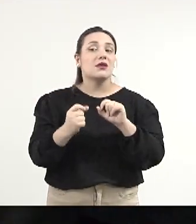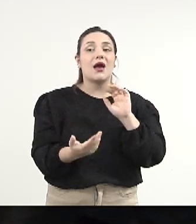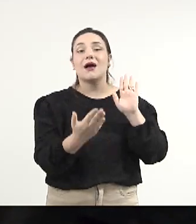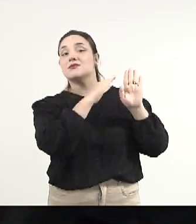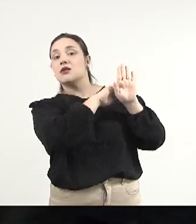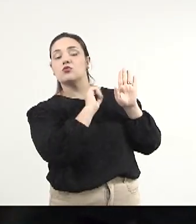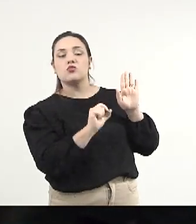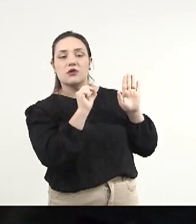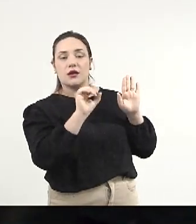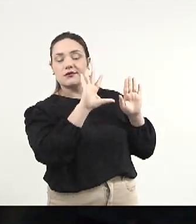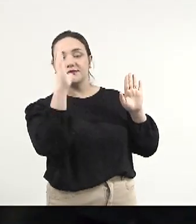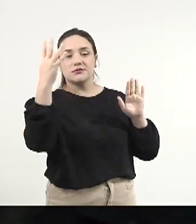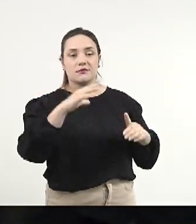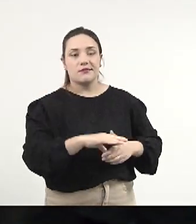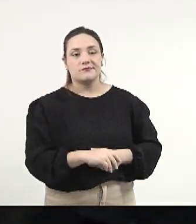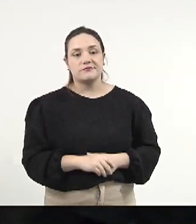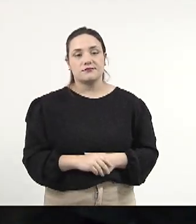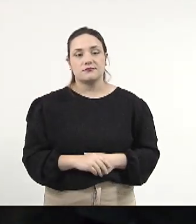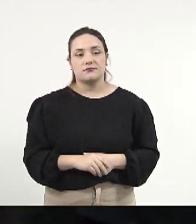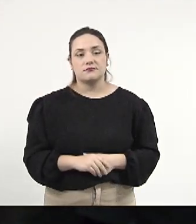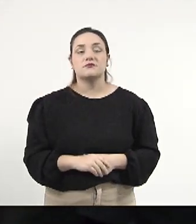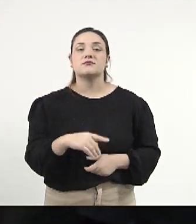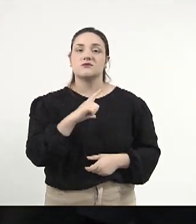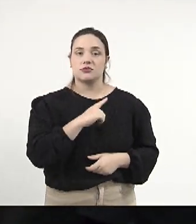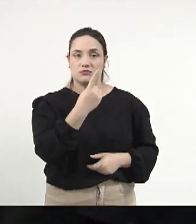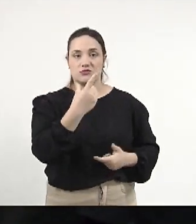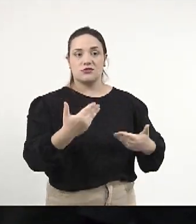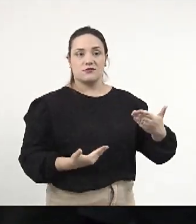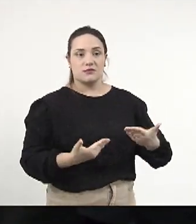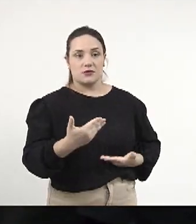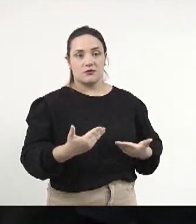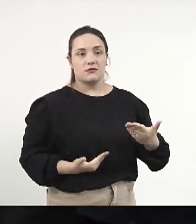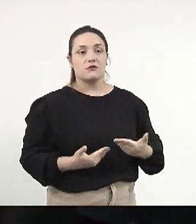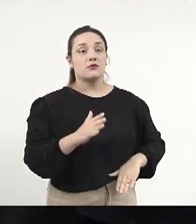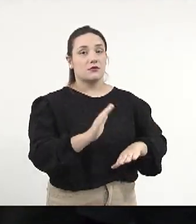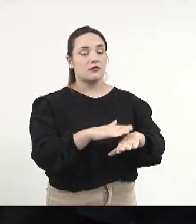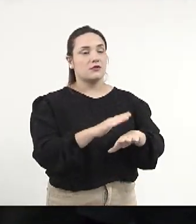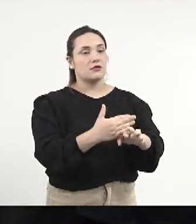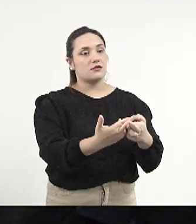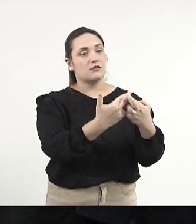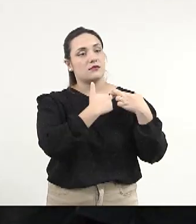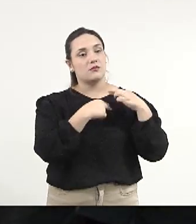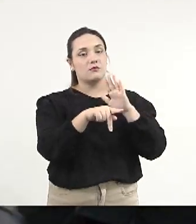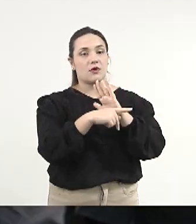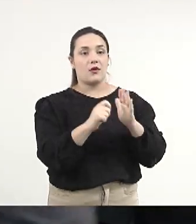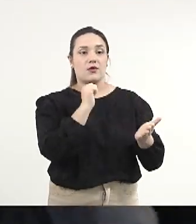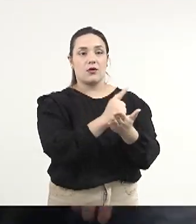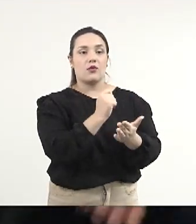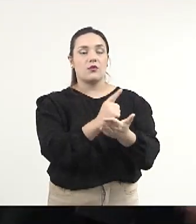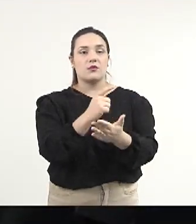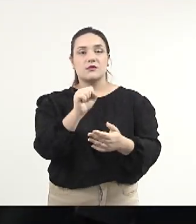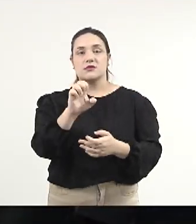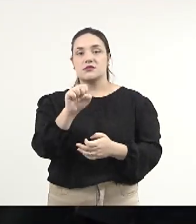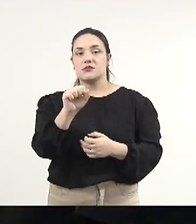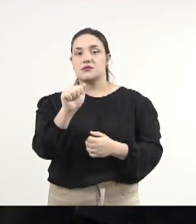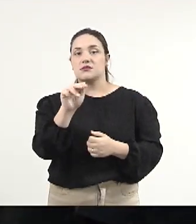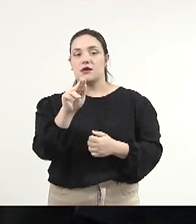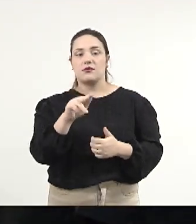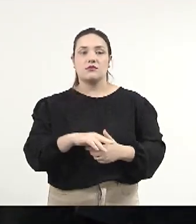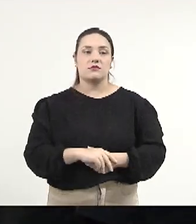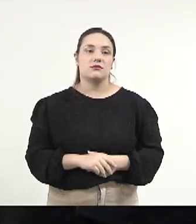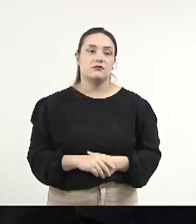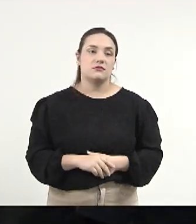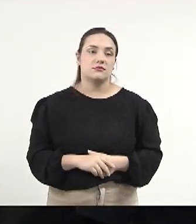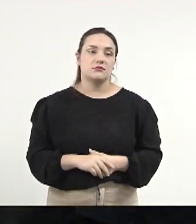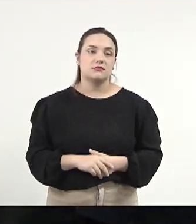o que acontece. Infelizmente, tinha um servidor que era responsável pelo departamento de compras da CESAL,